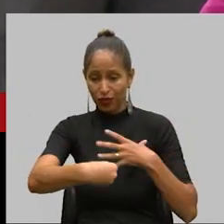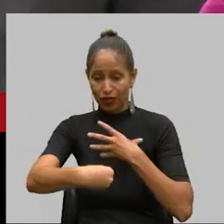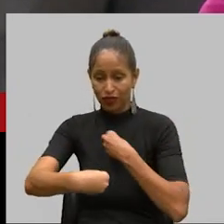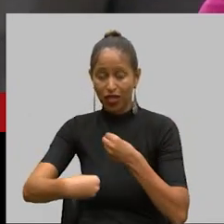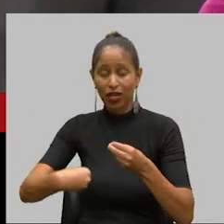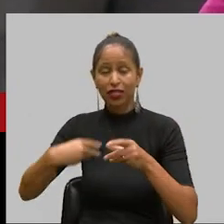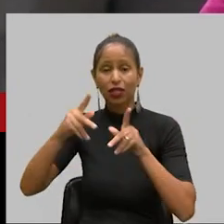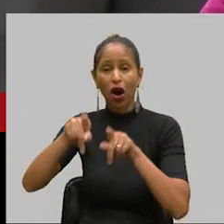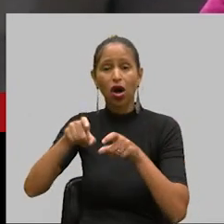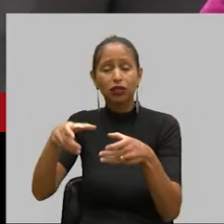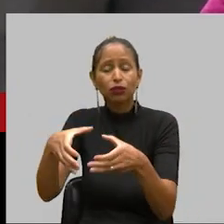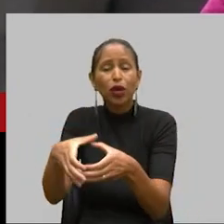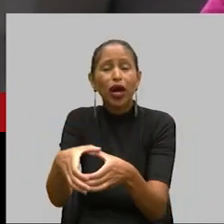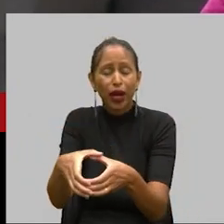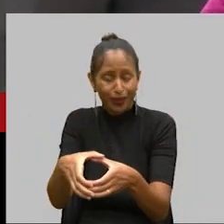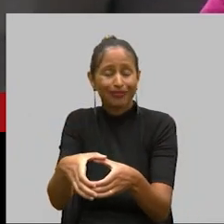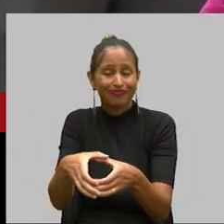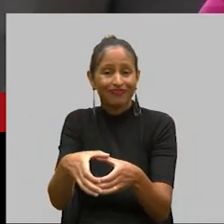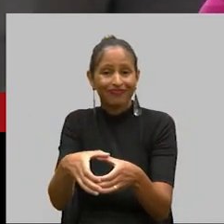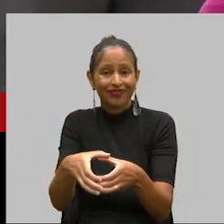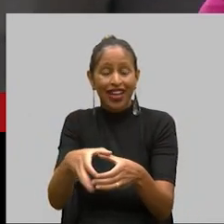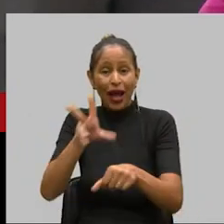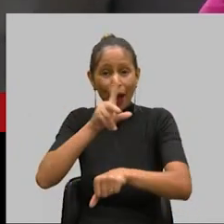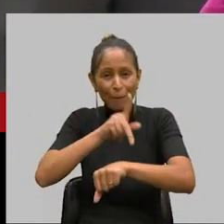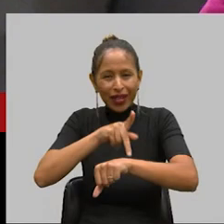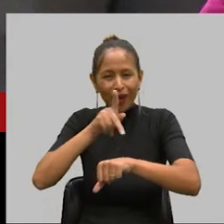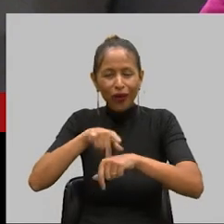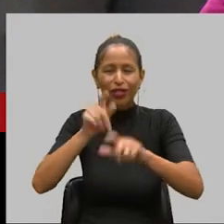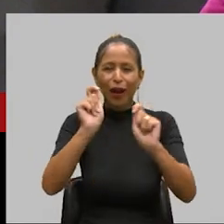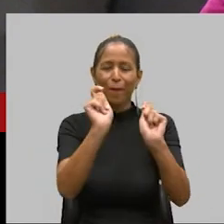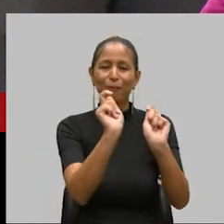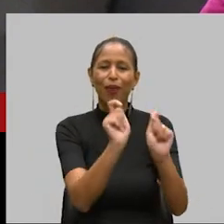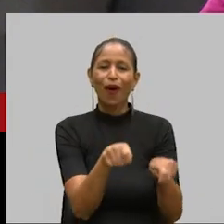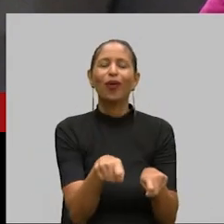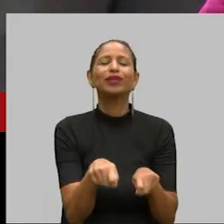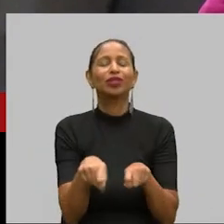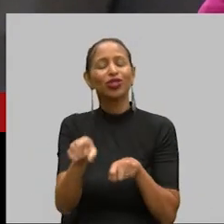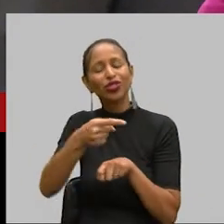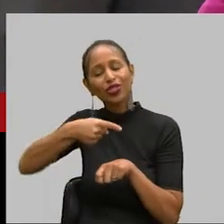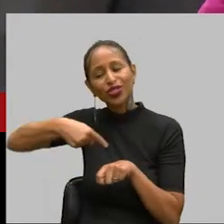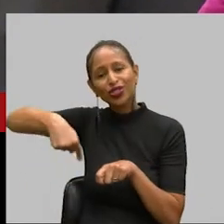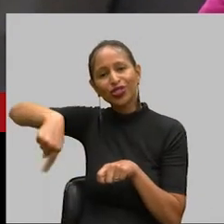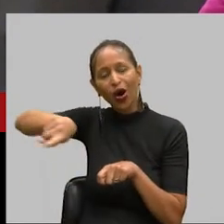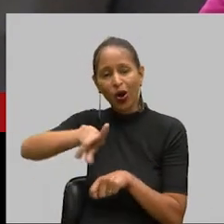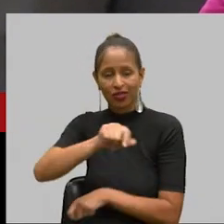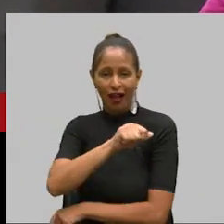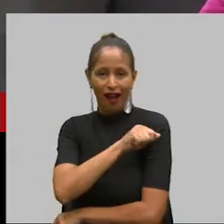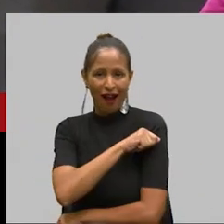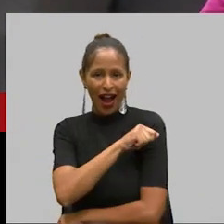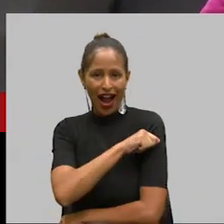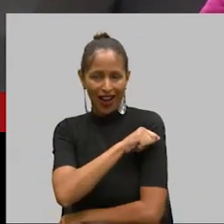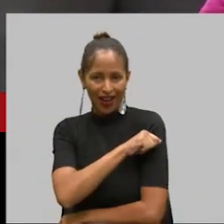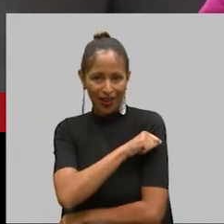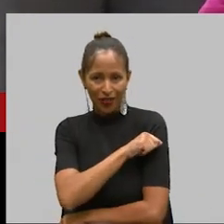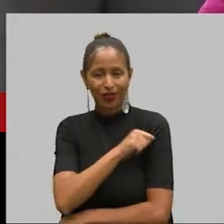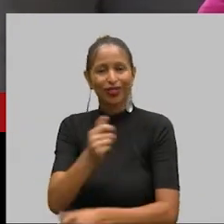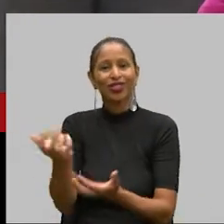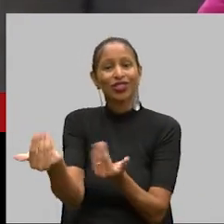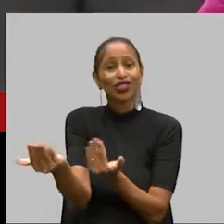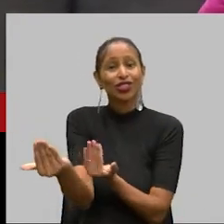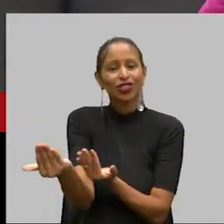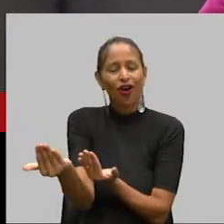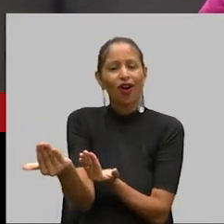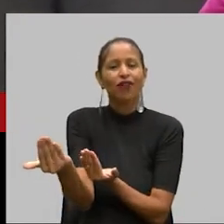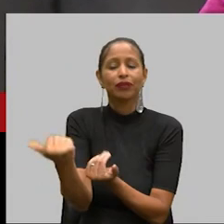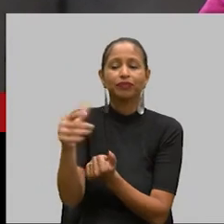agricultores eh essa pedagogia ela possibilita que os nossos alunos que os nossos jovens que